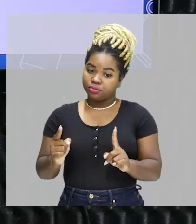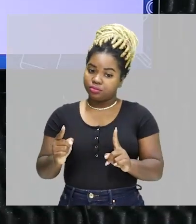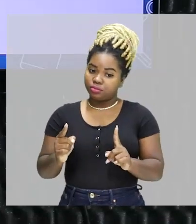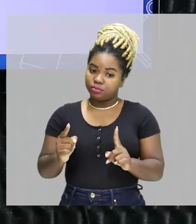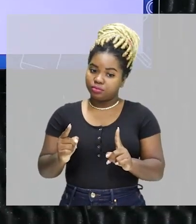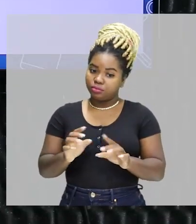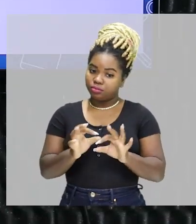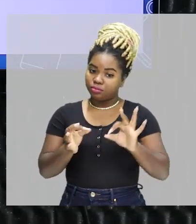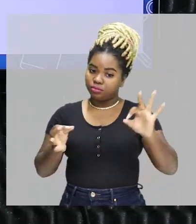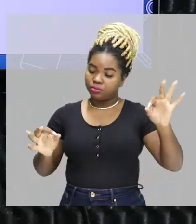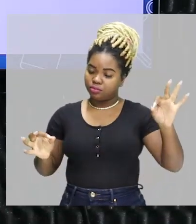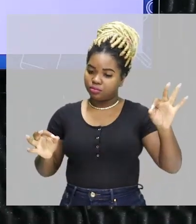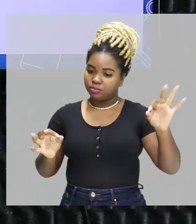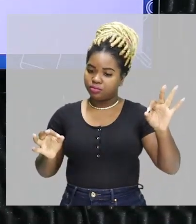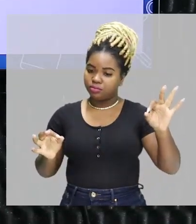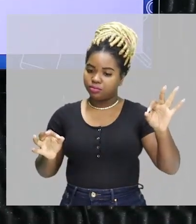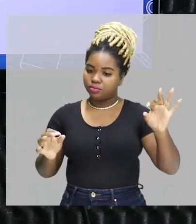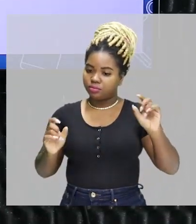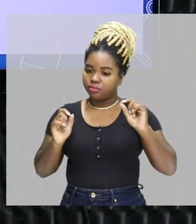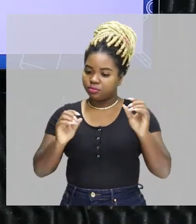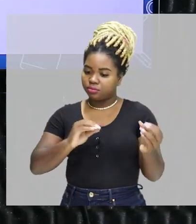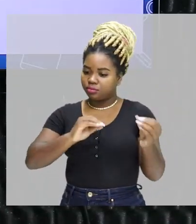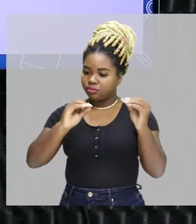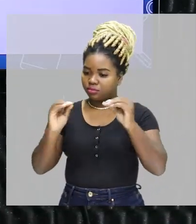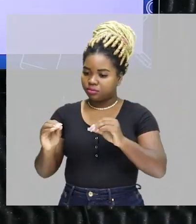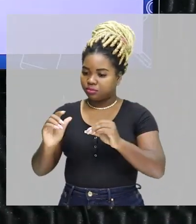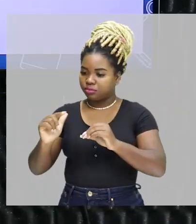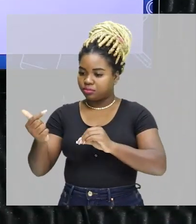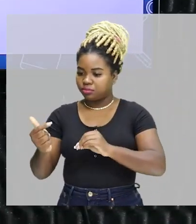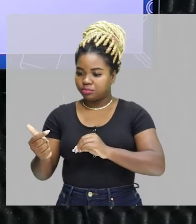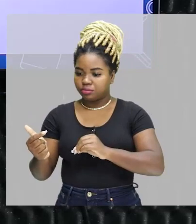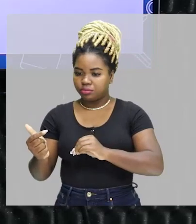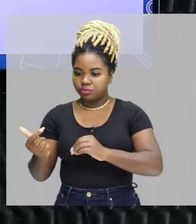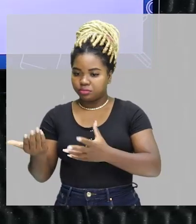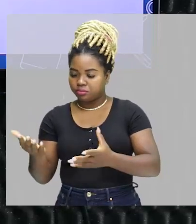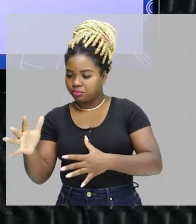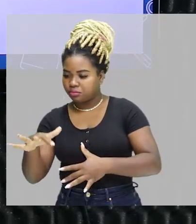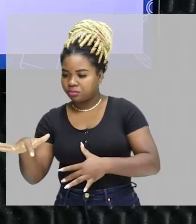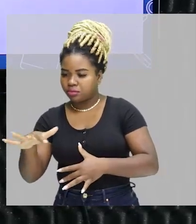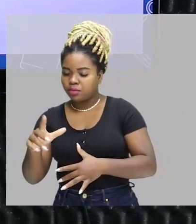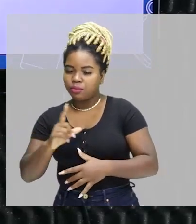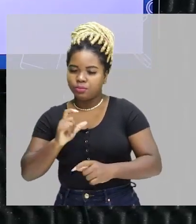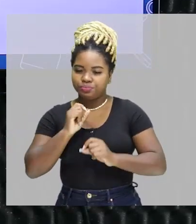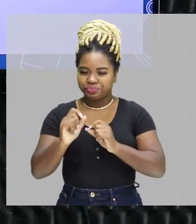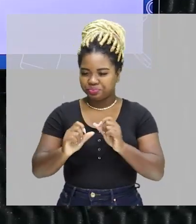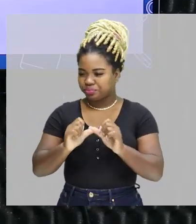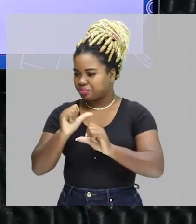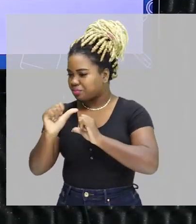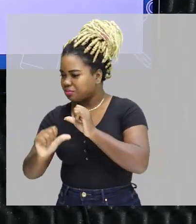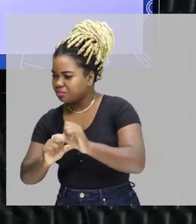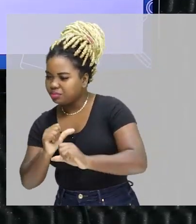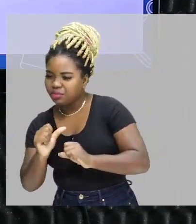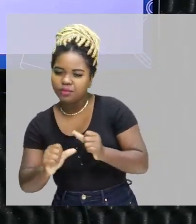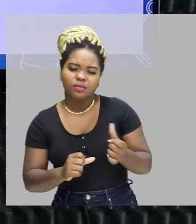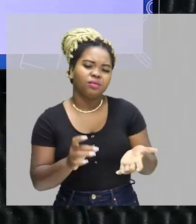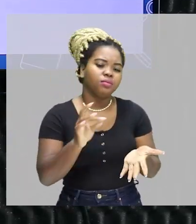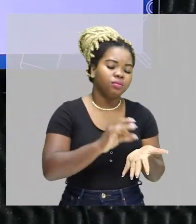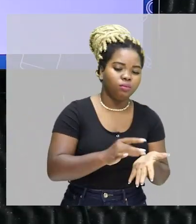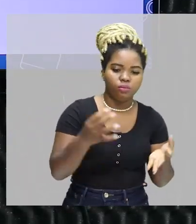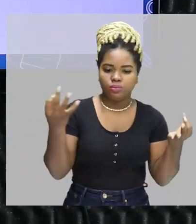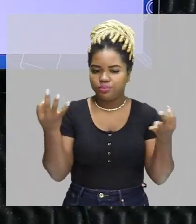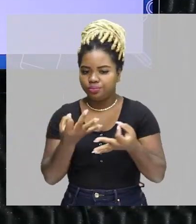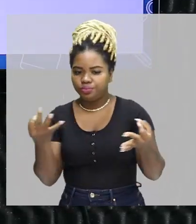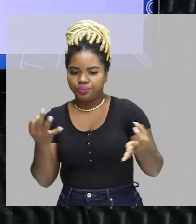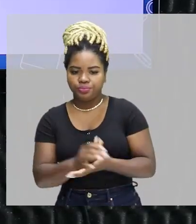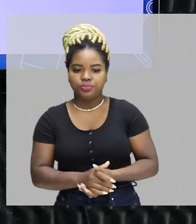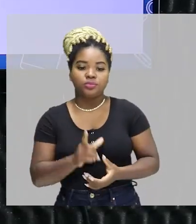mais distante, né? Colocado em uma outra instância, existe aquilo que é imutável, verdadeiro, perfeito. Então nós